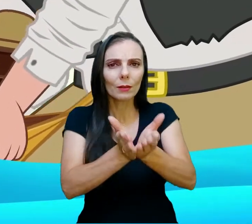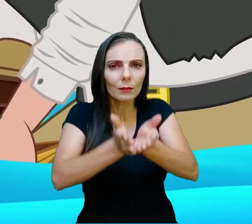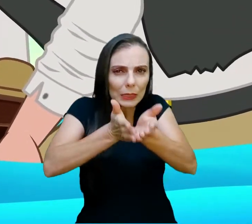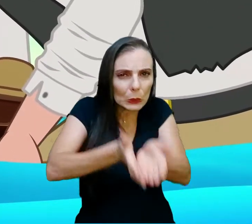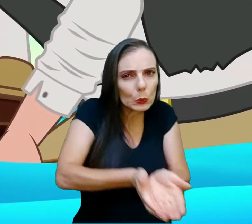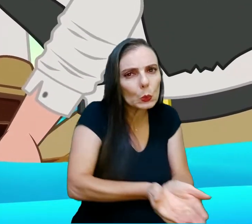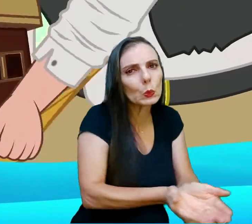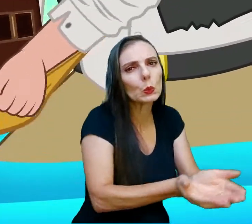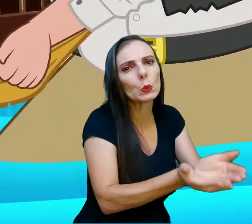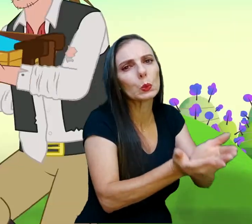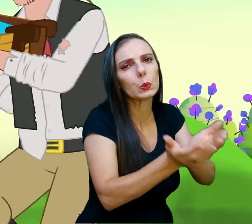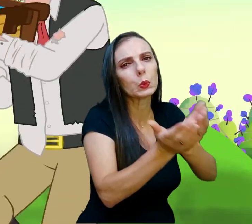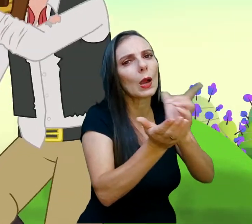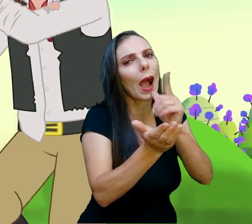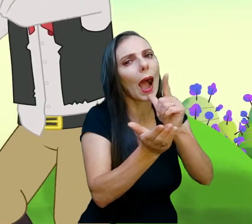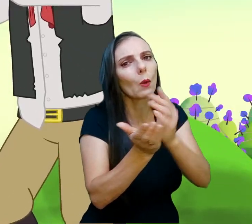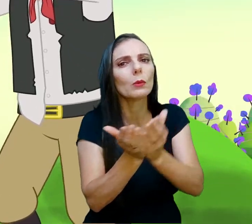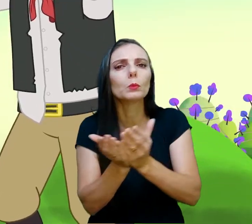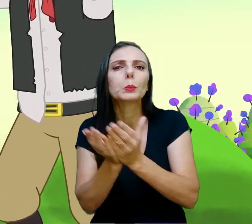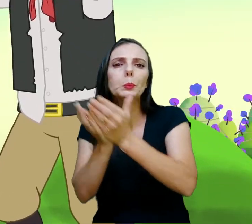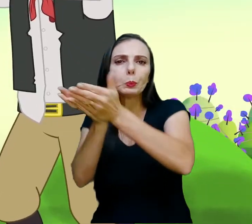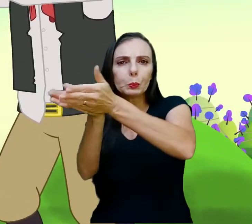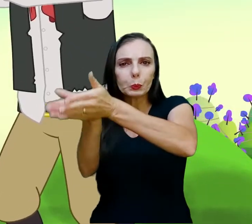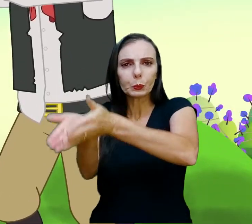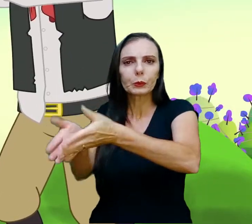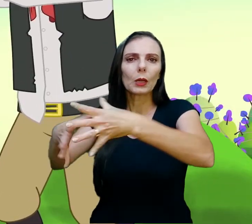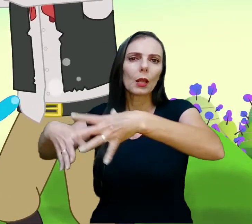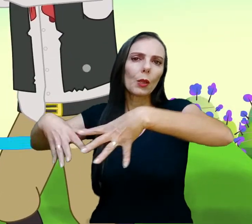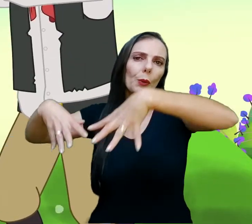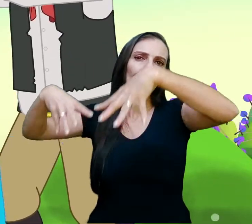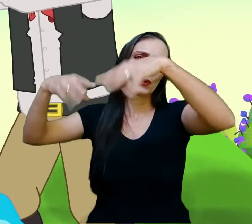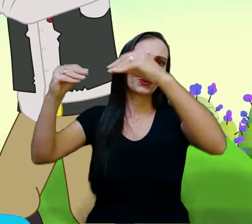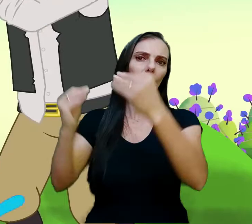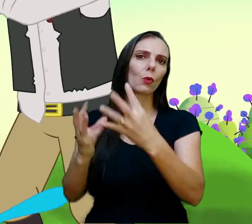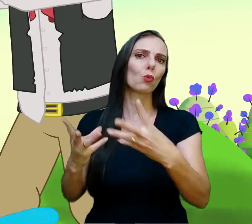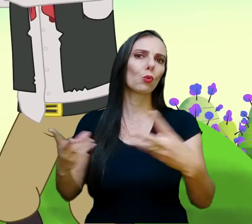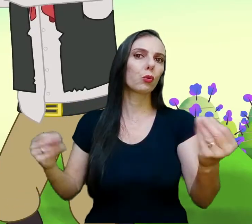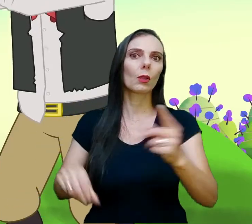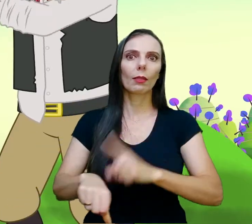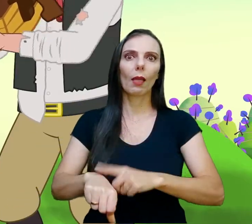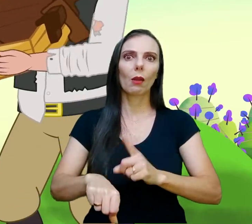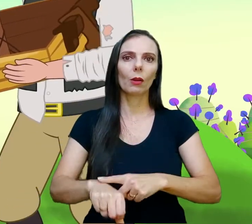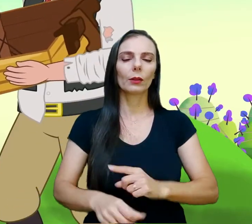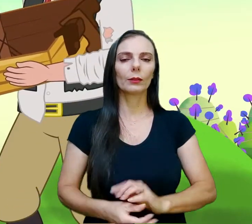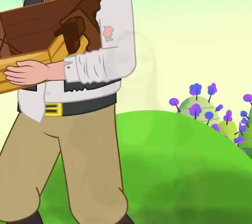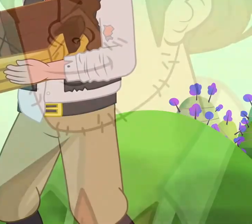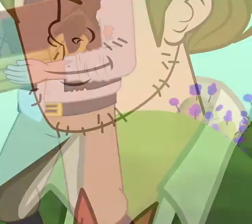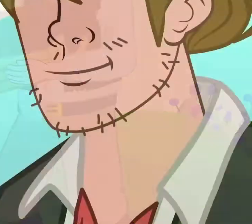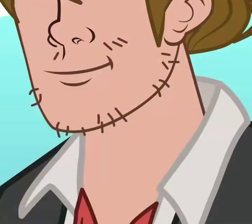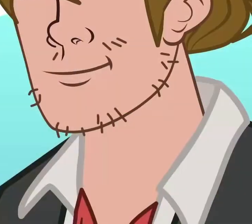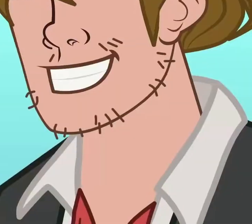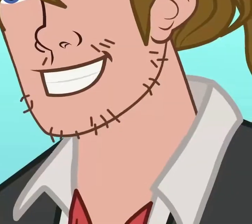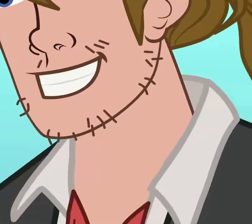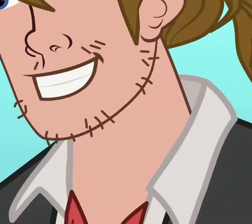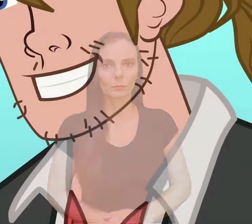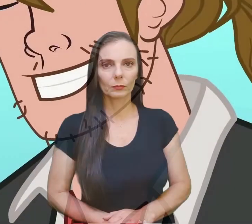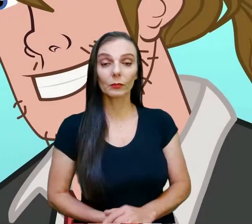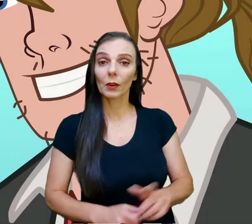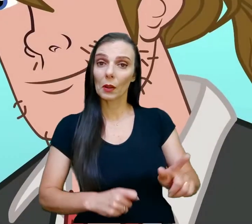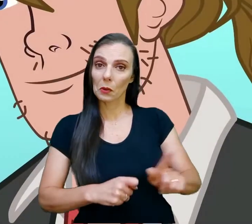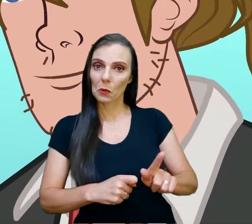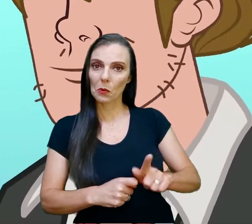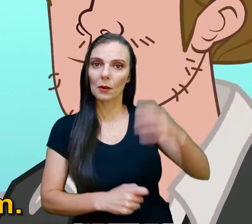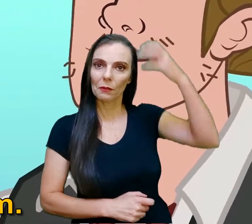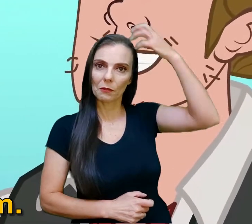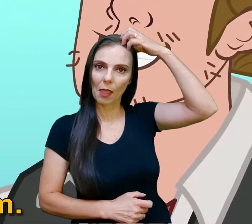dos navios no porto, encheu-o de água e despejou no castelo, apagando o fogo na hora.